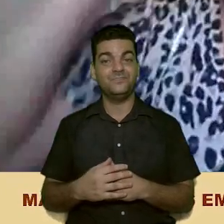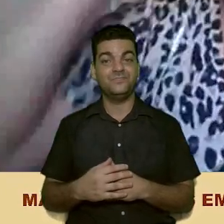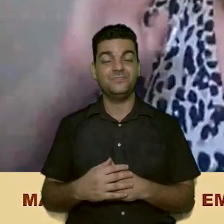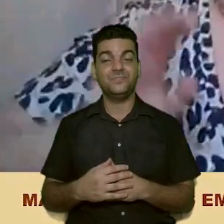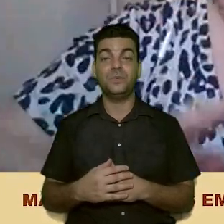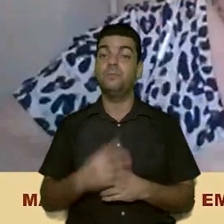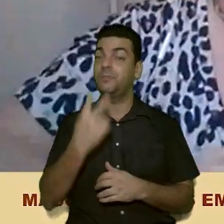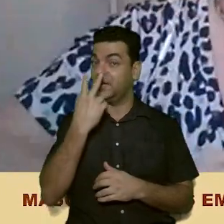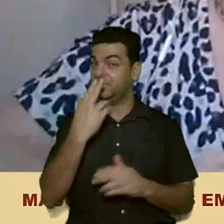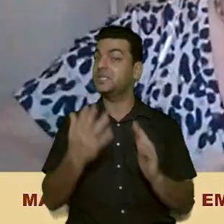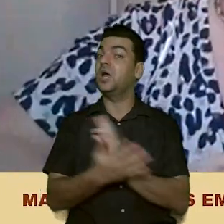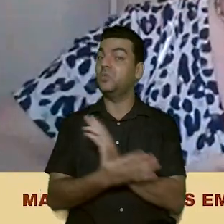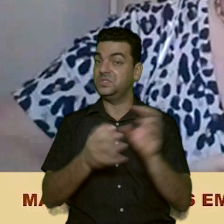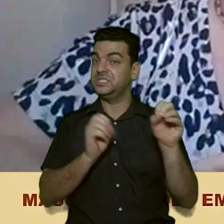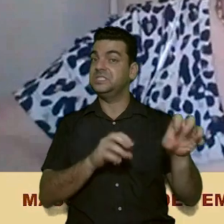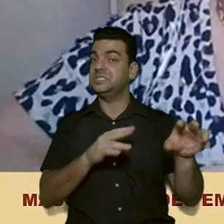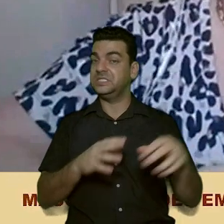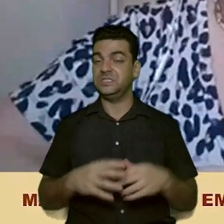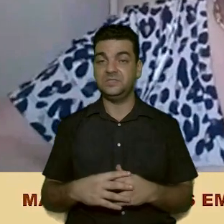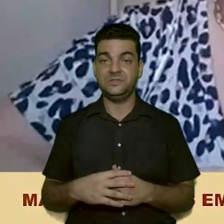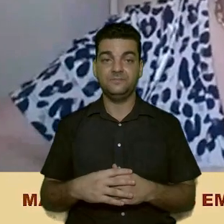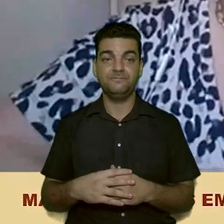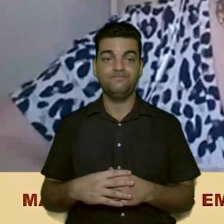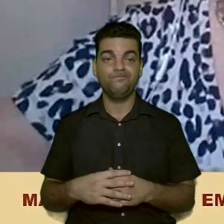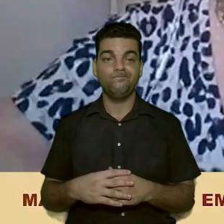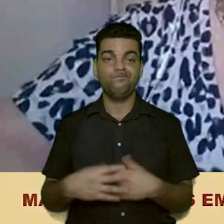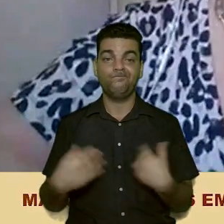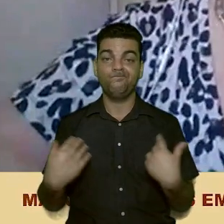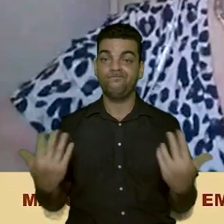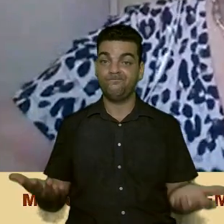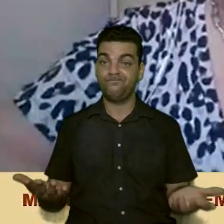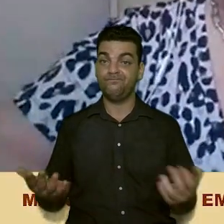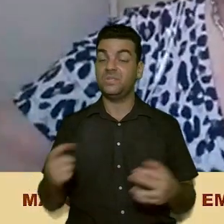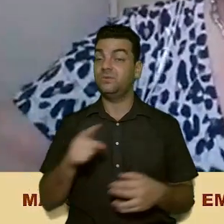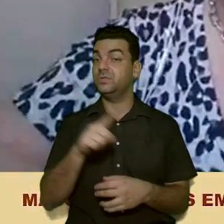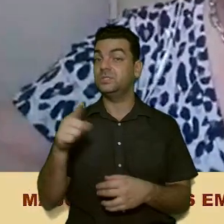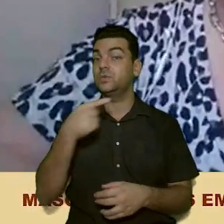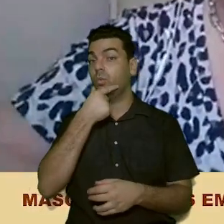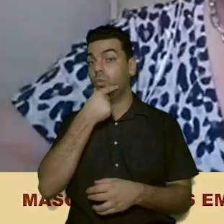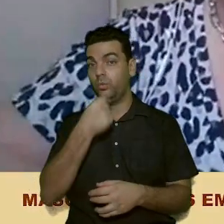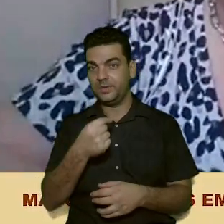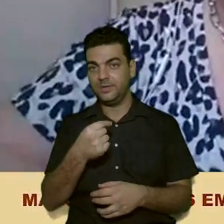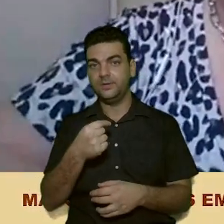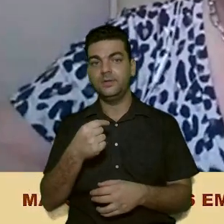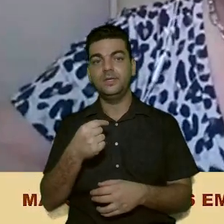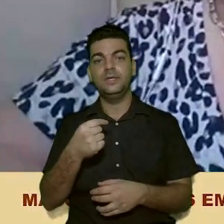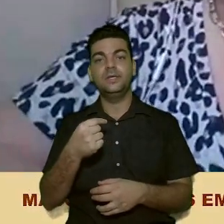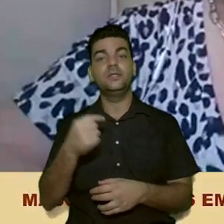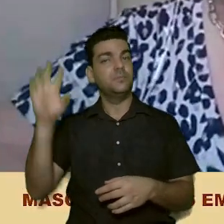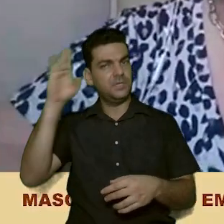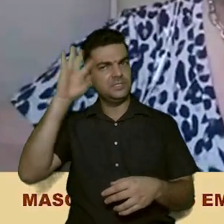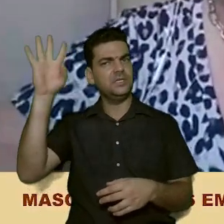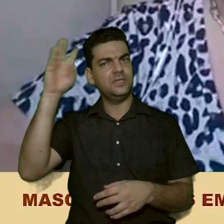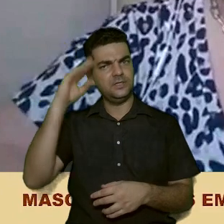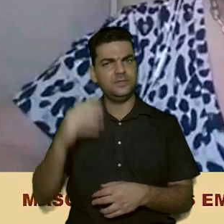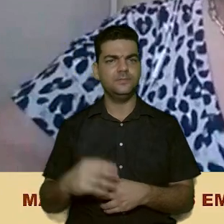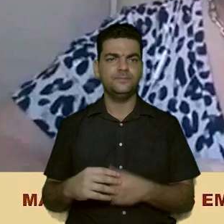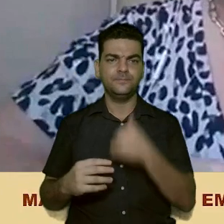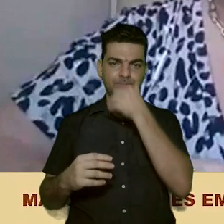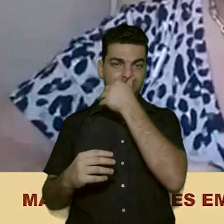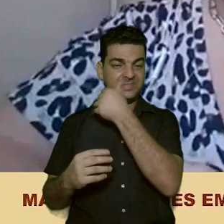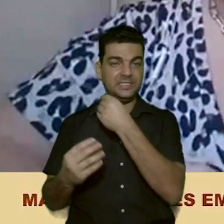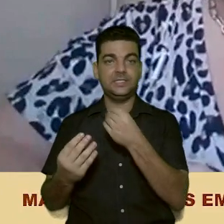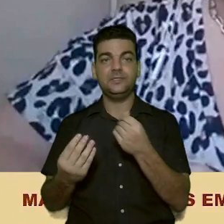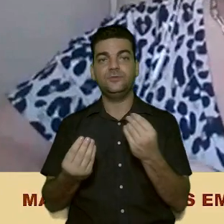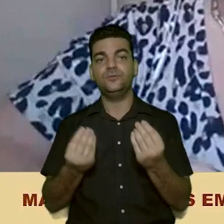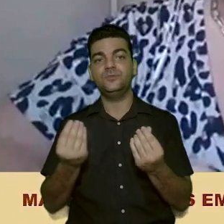nós. E então é muito importante que os homens se proponham a esse exercício de reflexão, né, de compreender